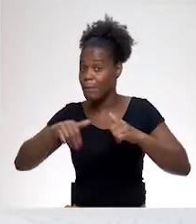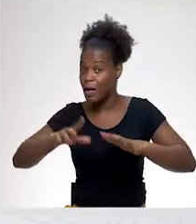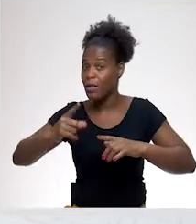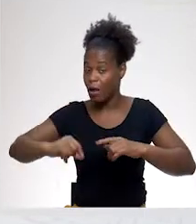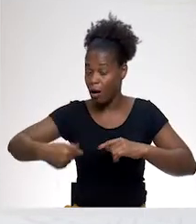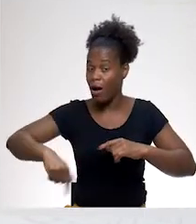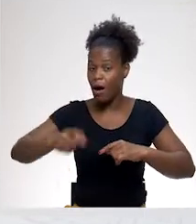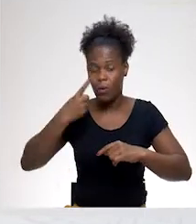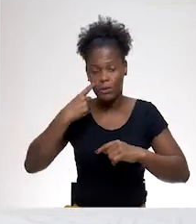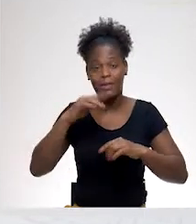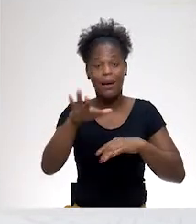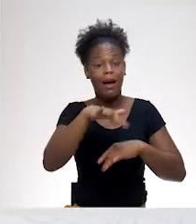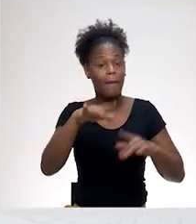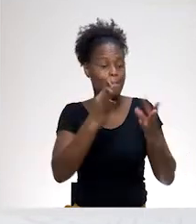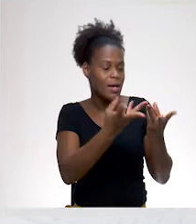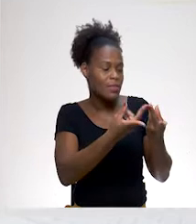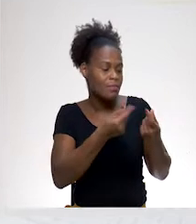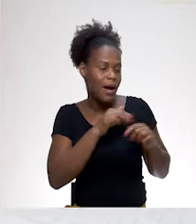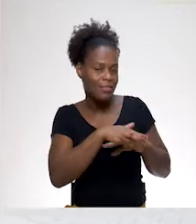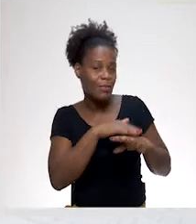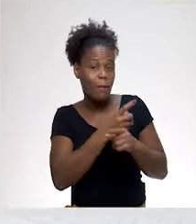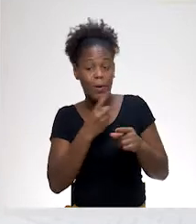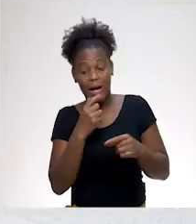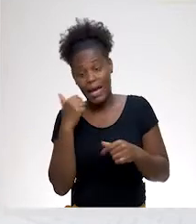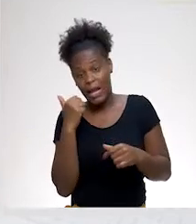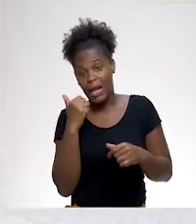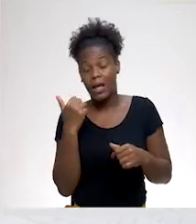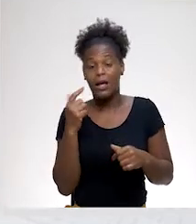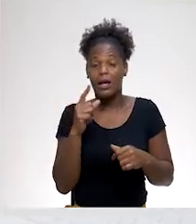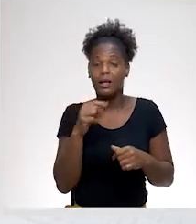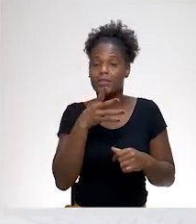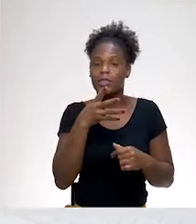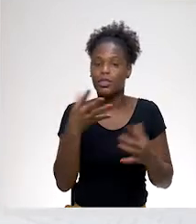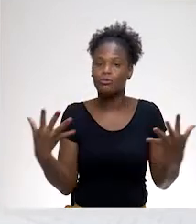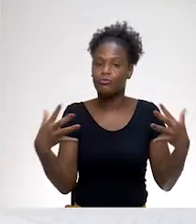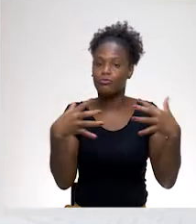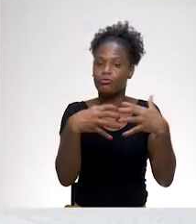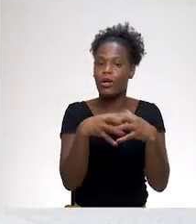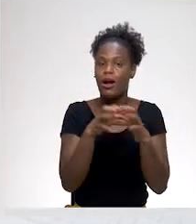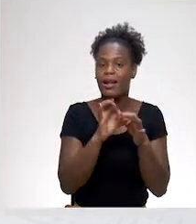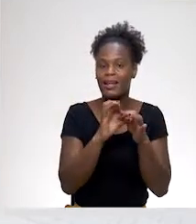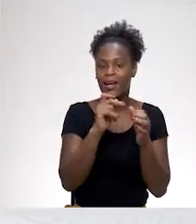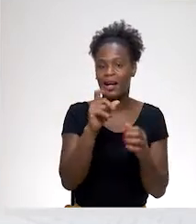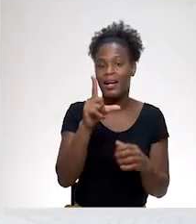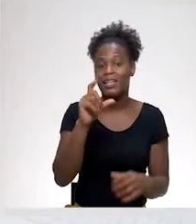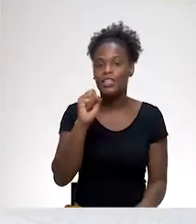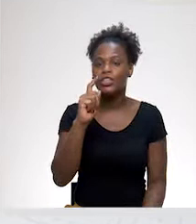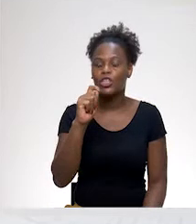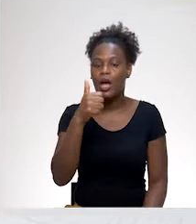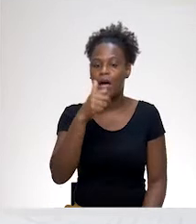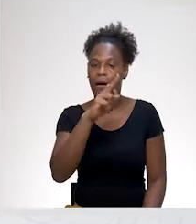mas também obteve reconhecimento matemático. Por quê? Porque ele sugeriu a fusão da álgebra com